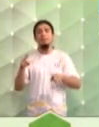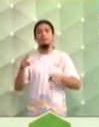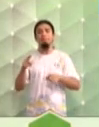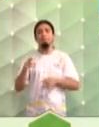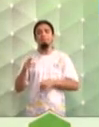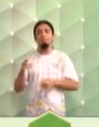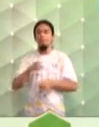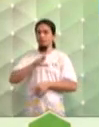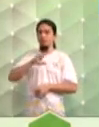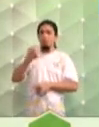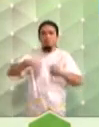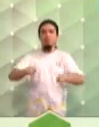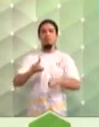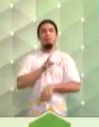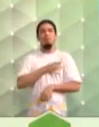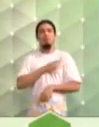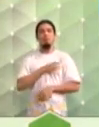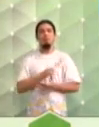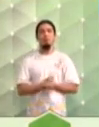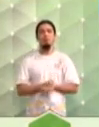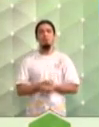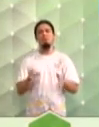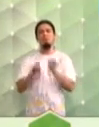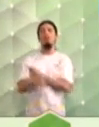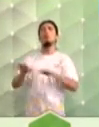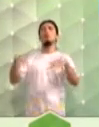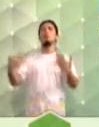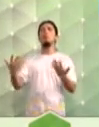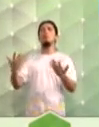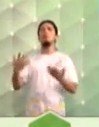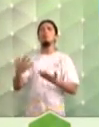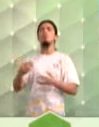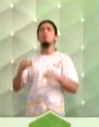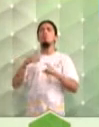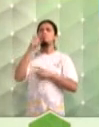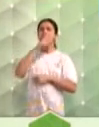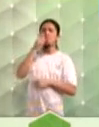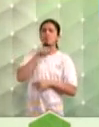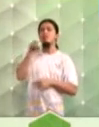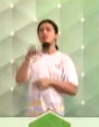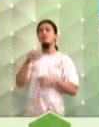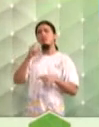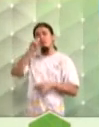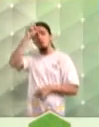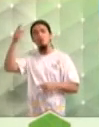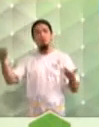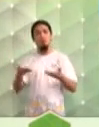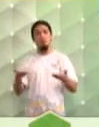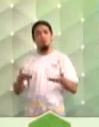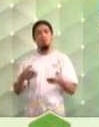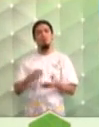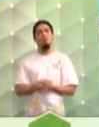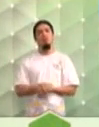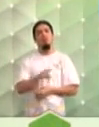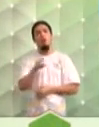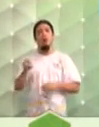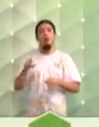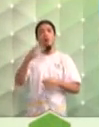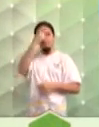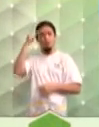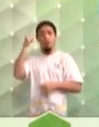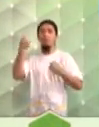medo, qual é o boato que você inventou hoje? As pessoas têm que parar com essa questão de espalhar aleatoriamente, de